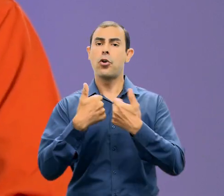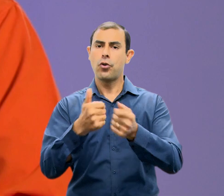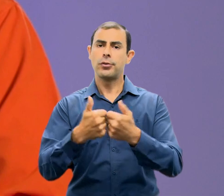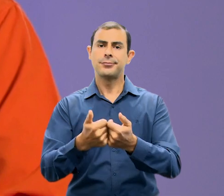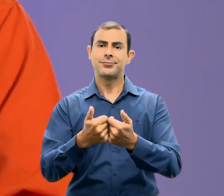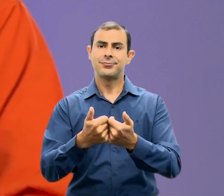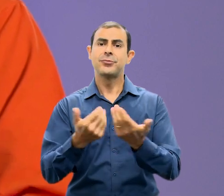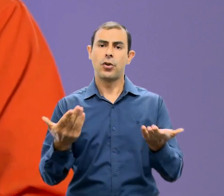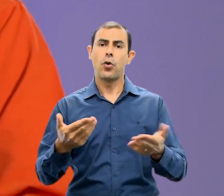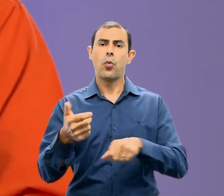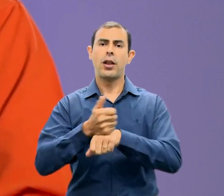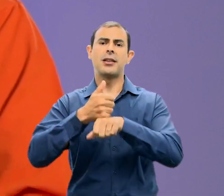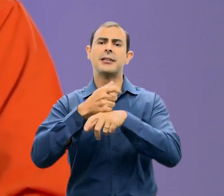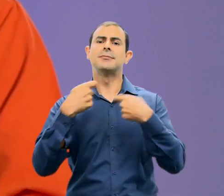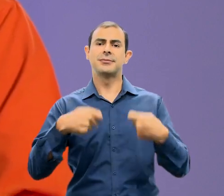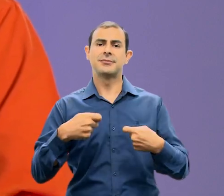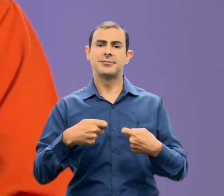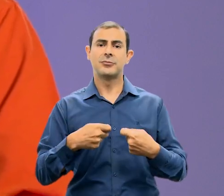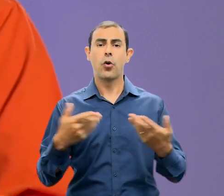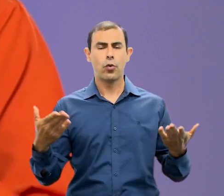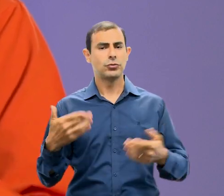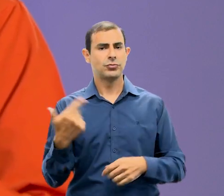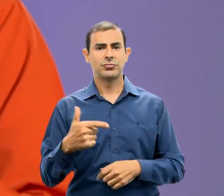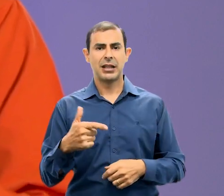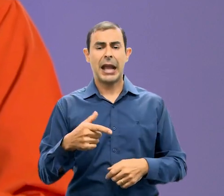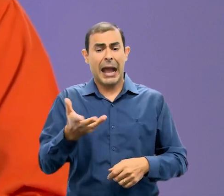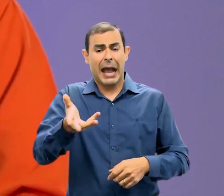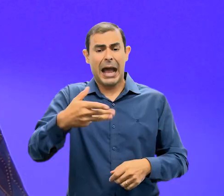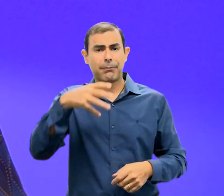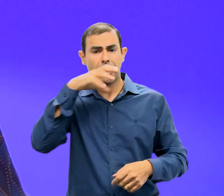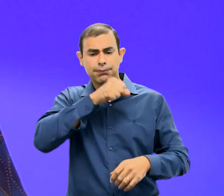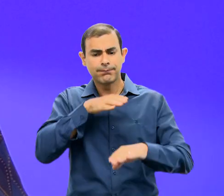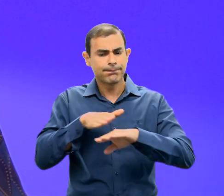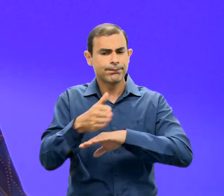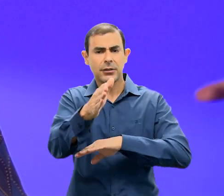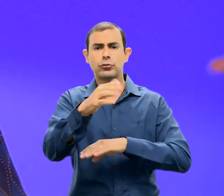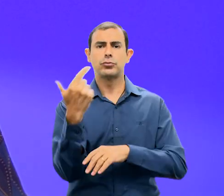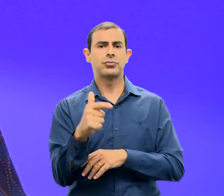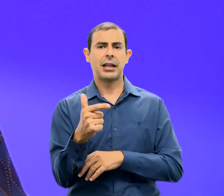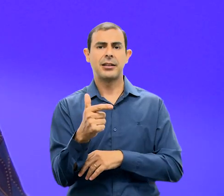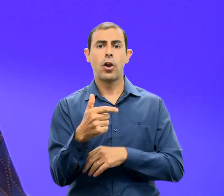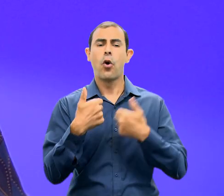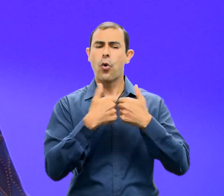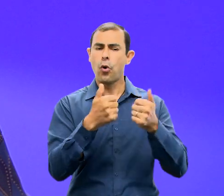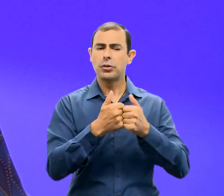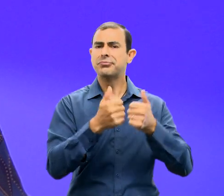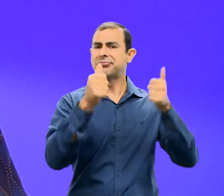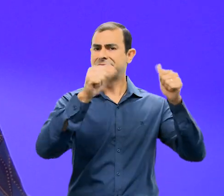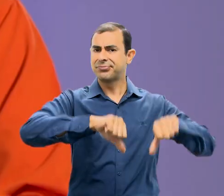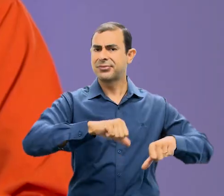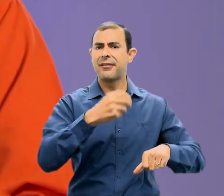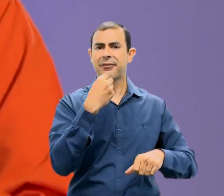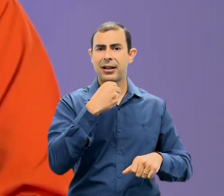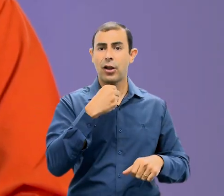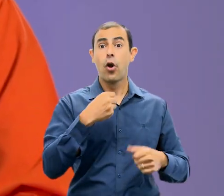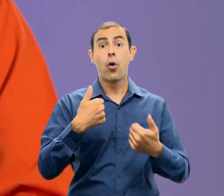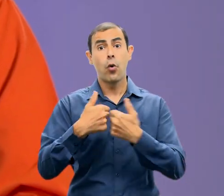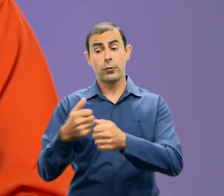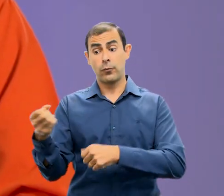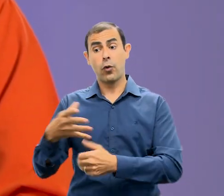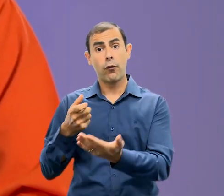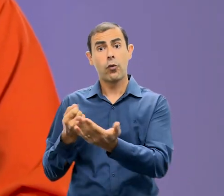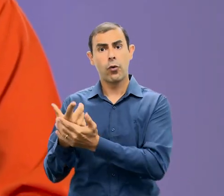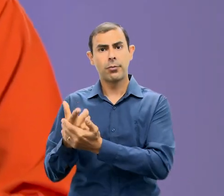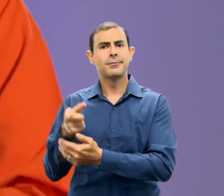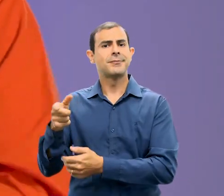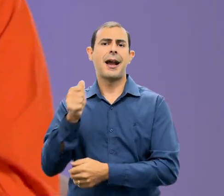está acontecendo hoje. Nós não temos vias expressas funcionando, não temos ônibus de qualidade, os ônibus recentemente comprados são ônibus